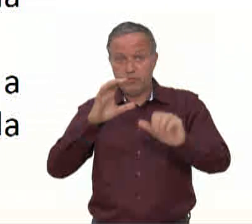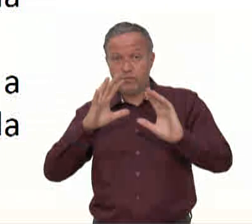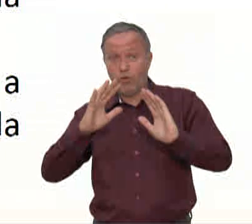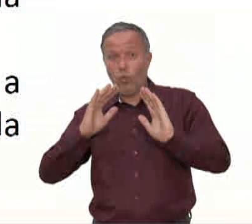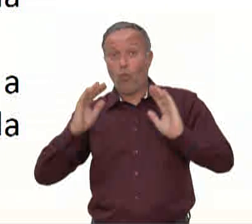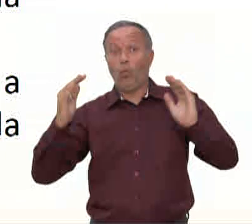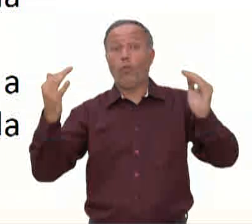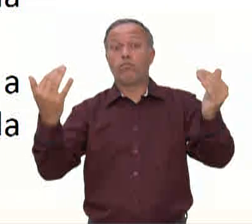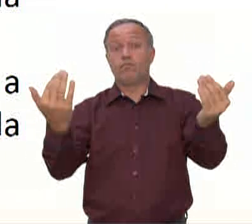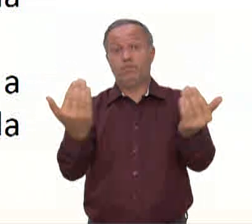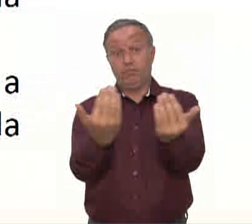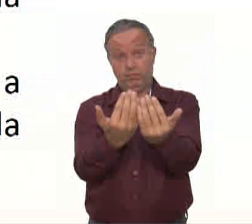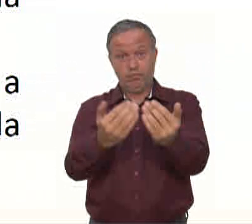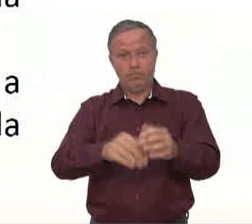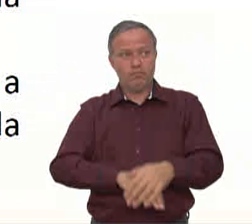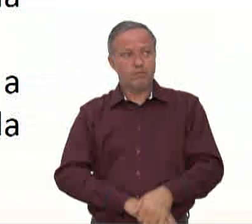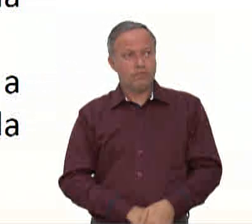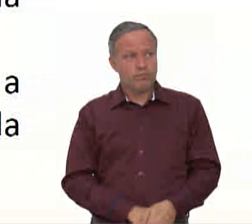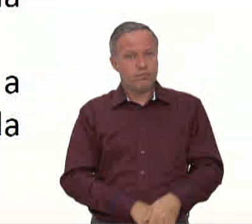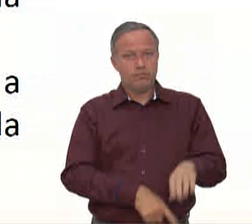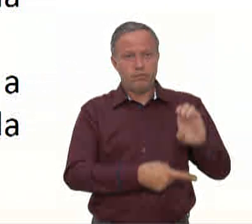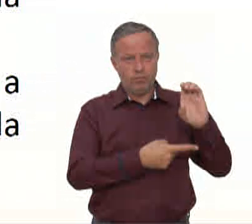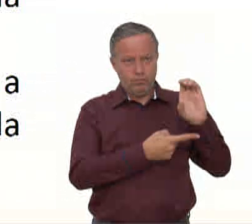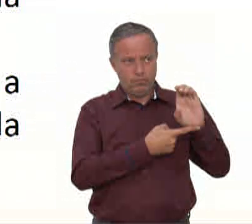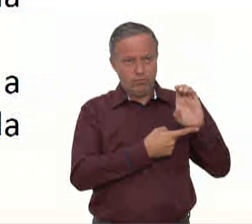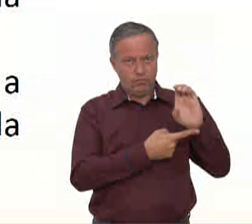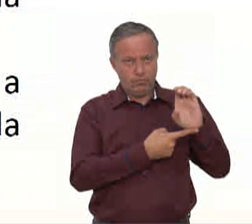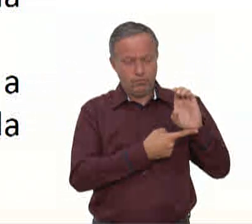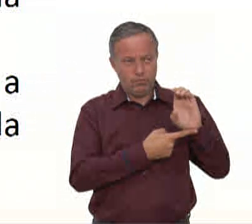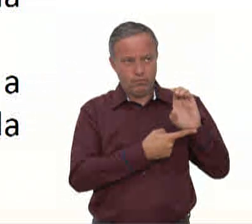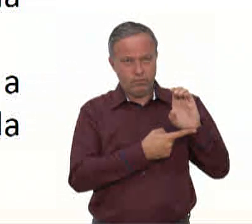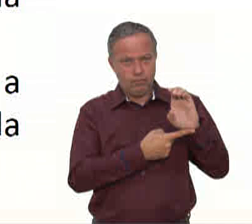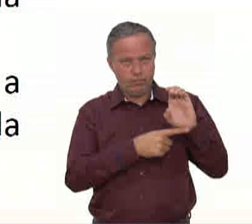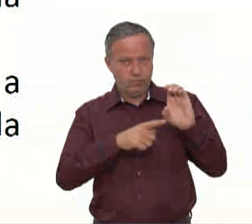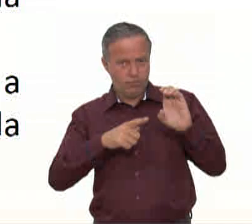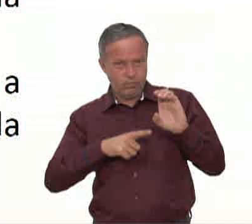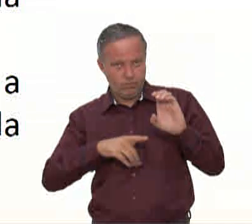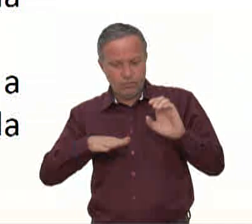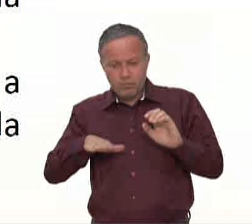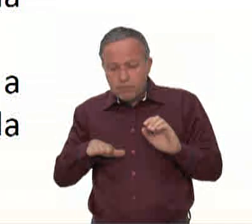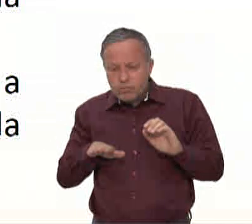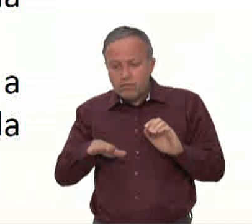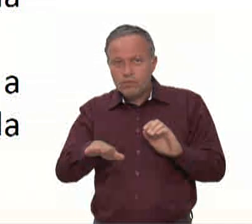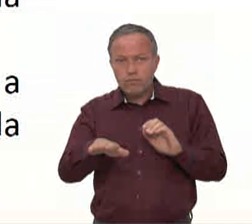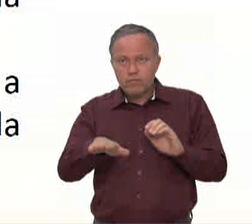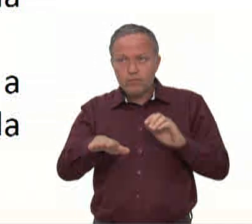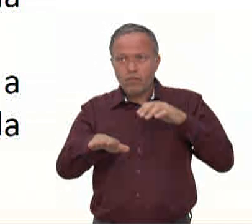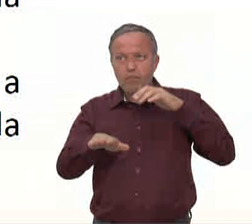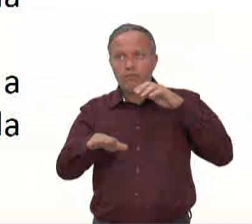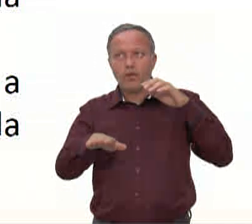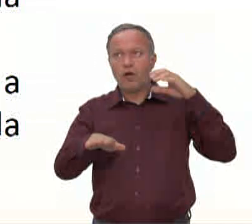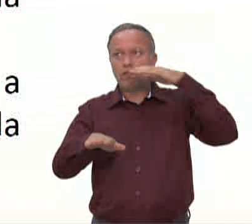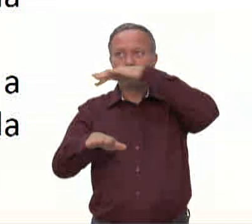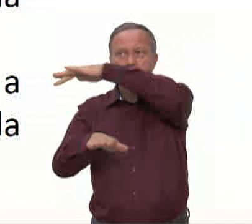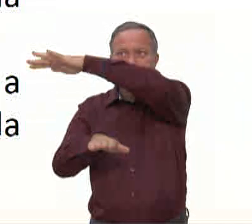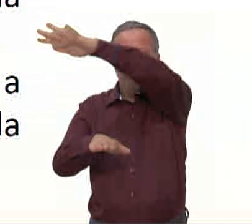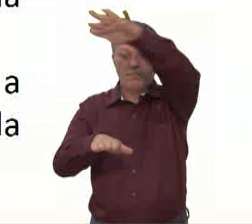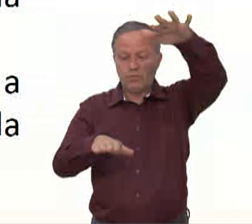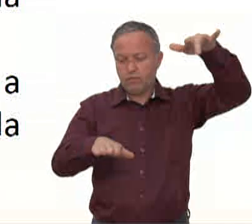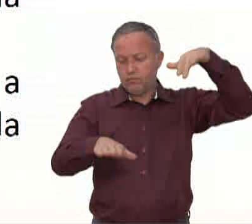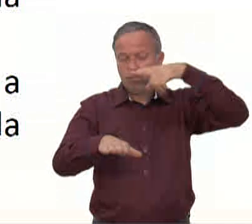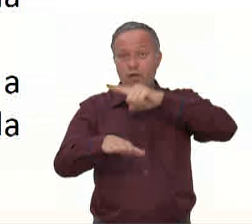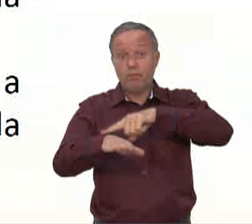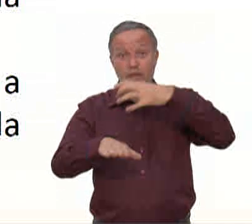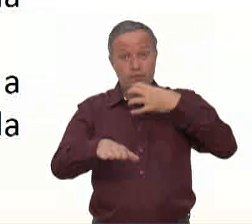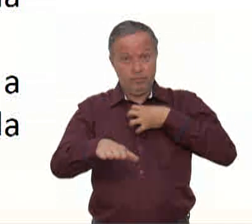do que da cerâmica? Letra C, apesar de estarem à mesma temperatura ambiente, a